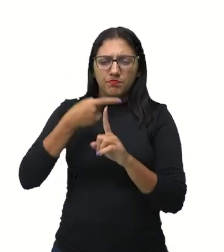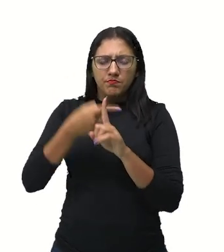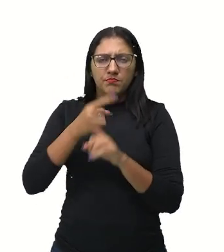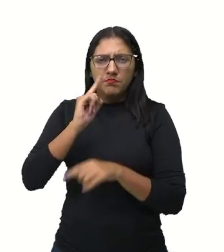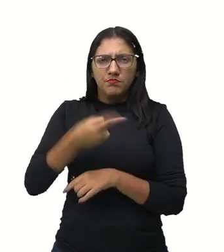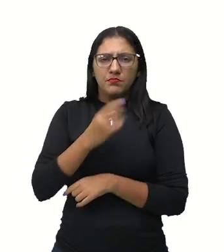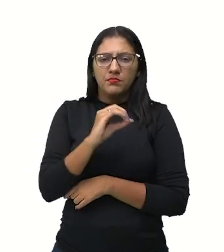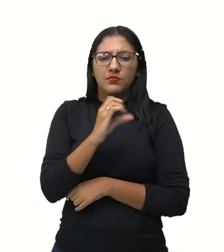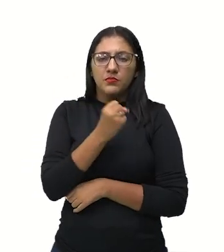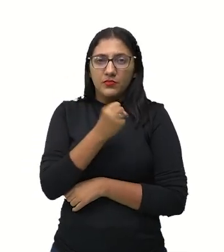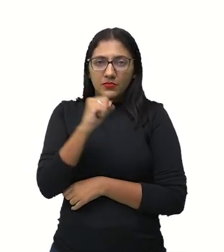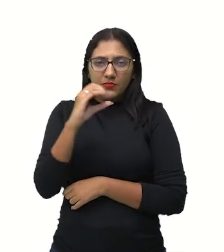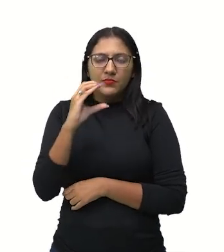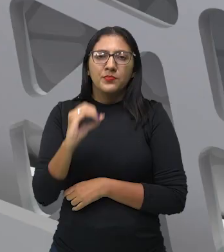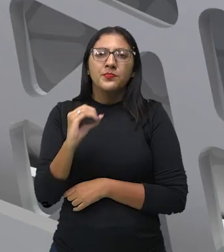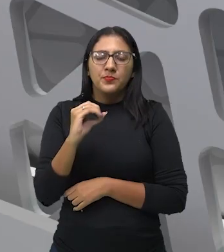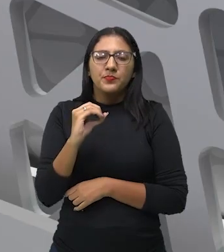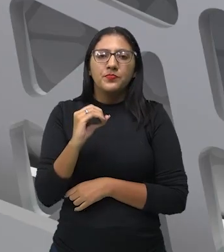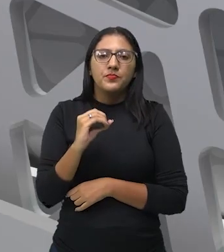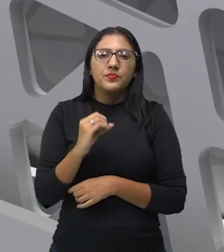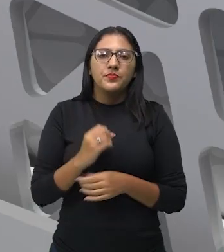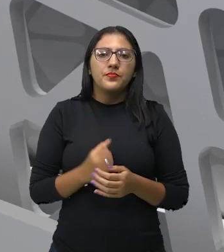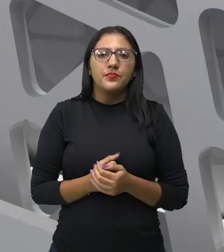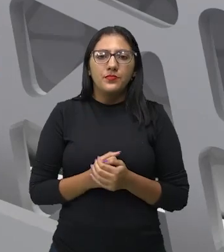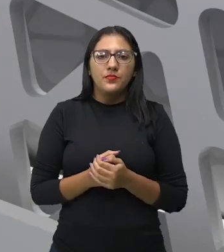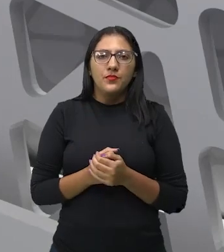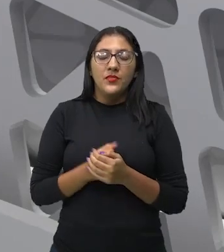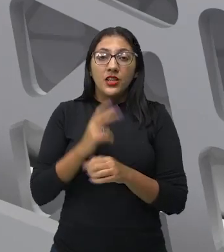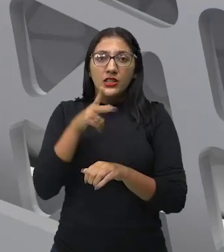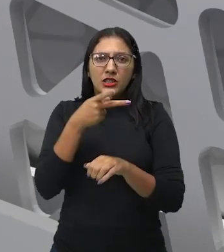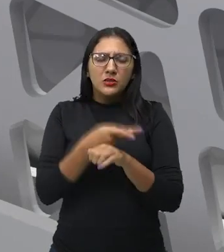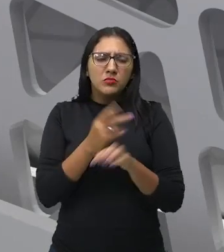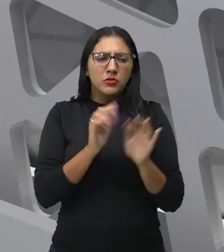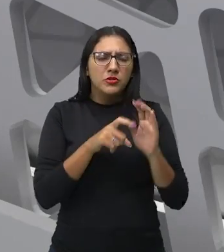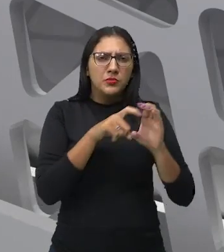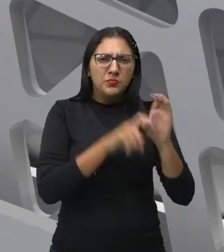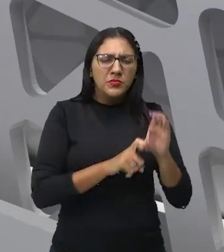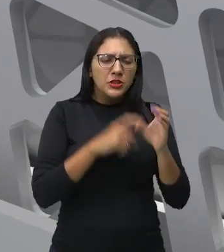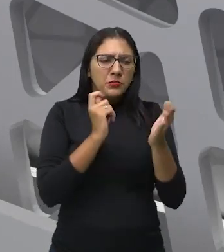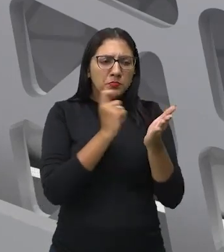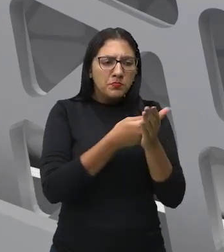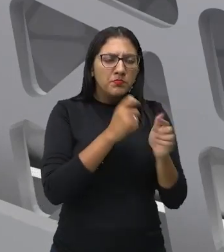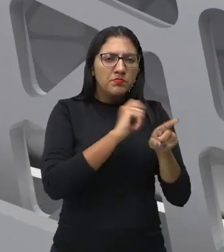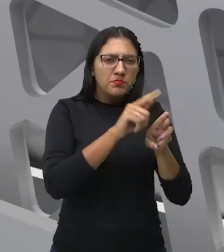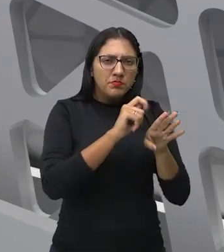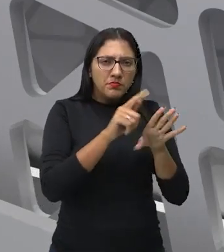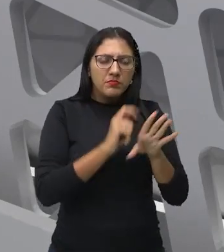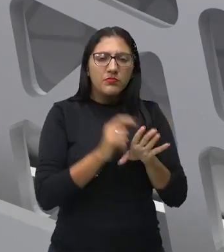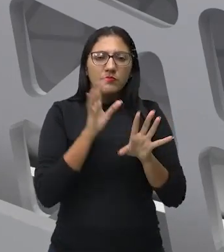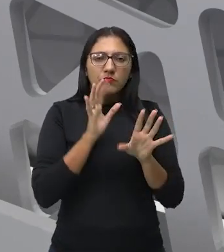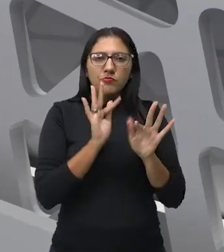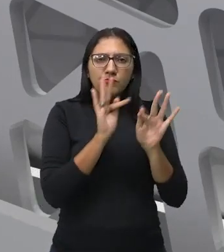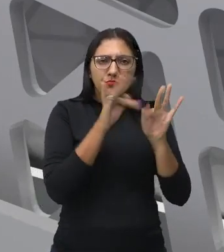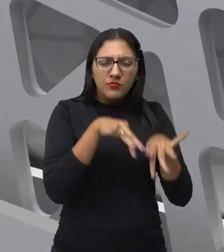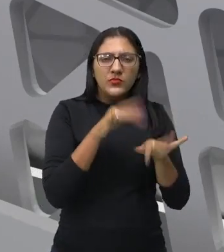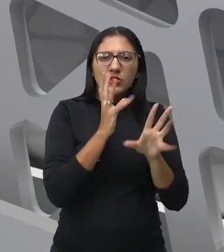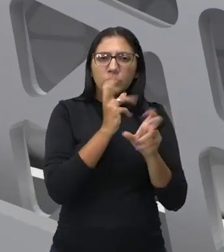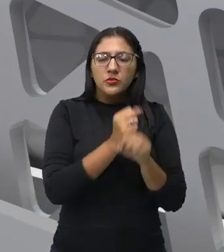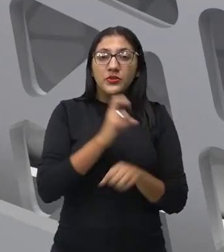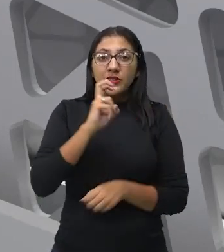1.080, né? E no montante, né, no total, a Marta vai pagar o total